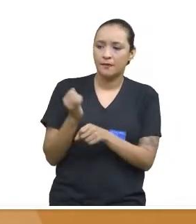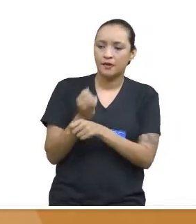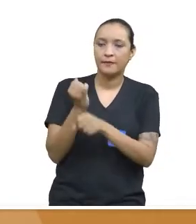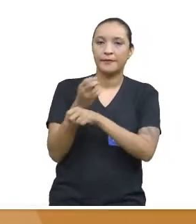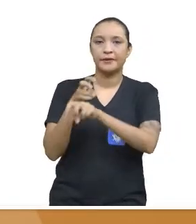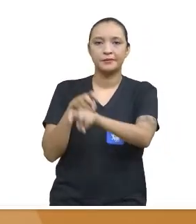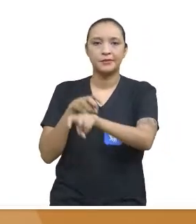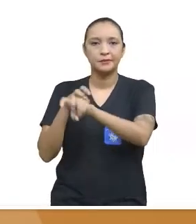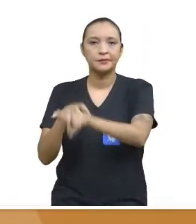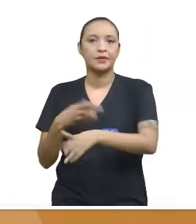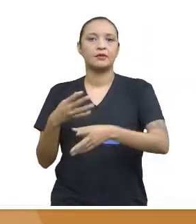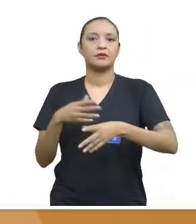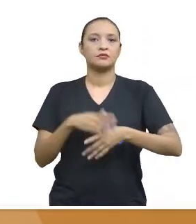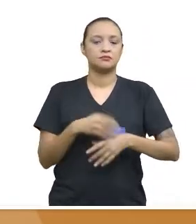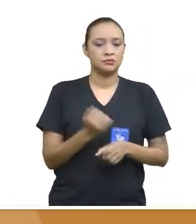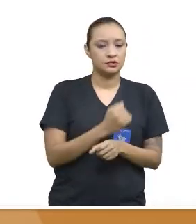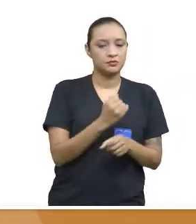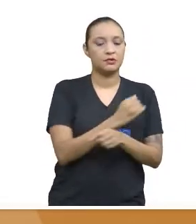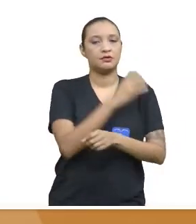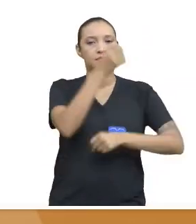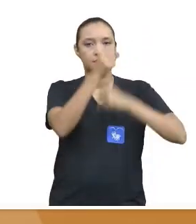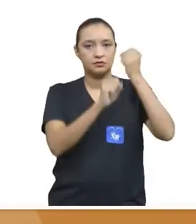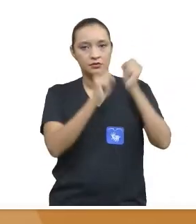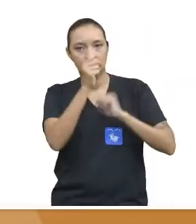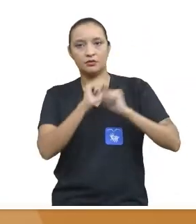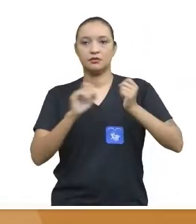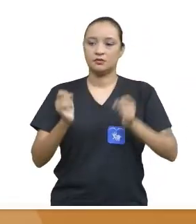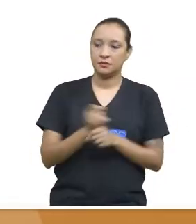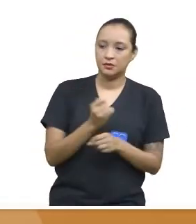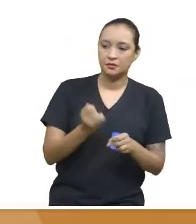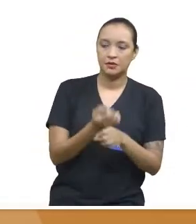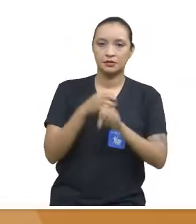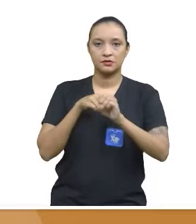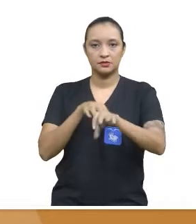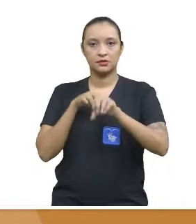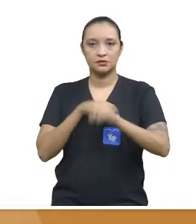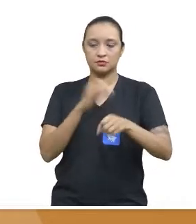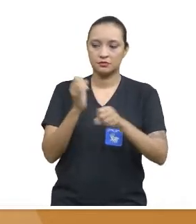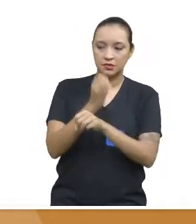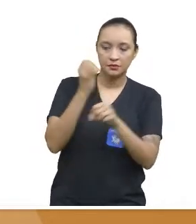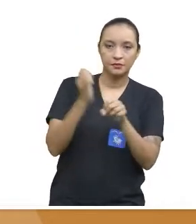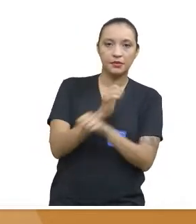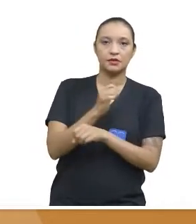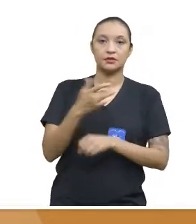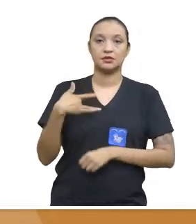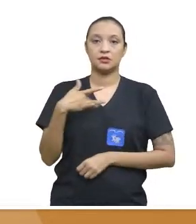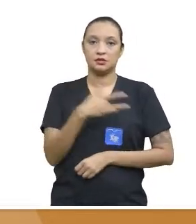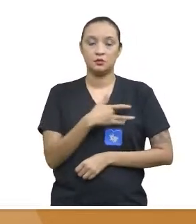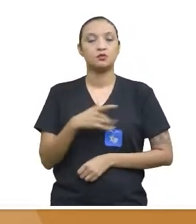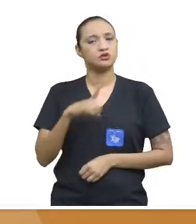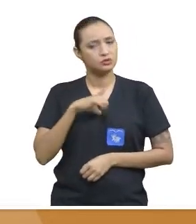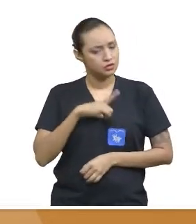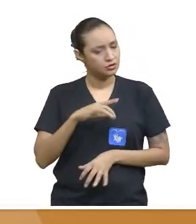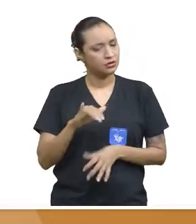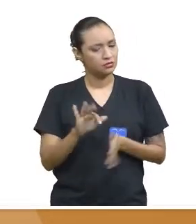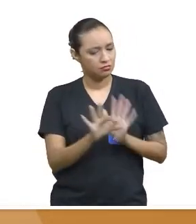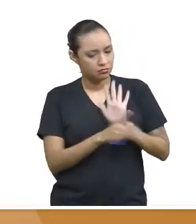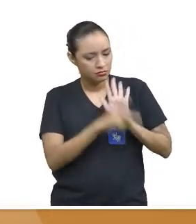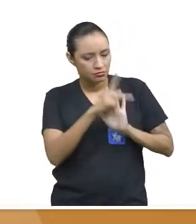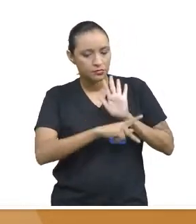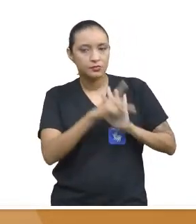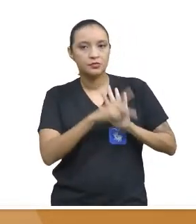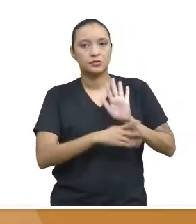reforma industriária, a reforma na educação e na saúde. Ele tinha um plano, porém esse plano de base,